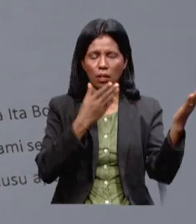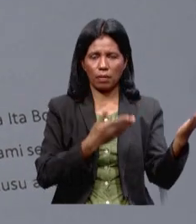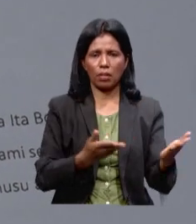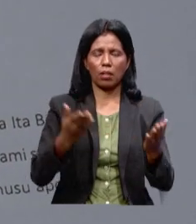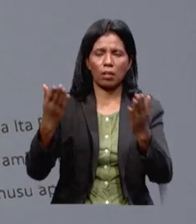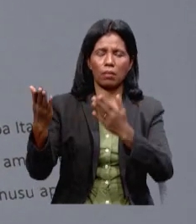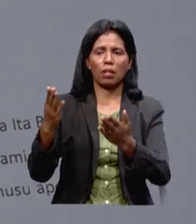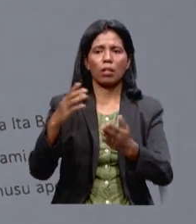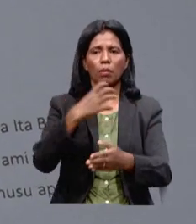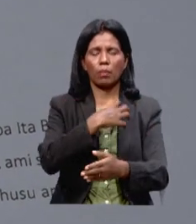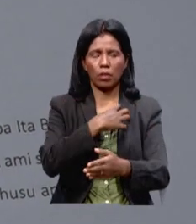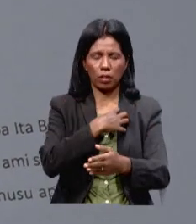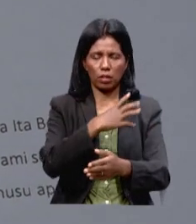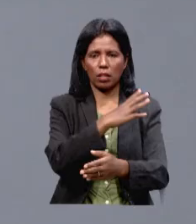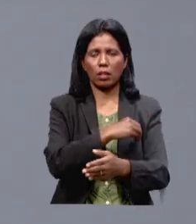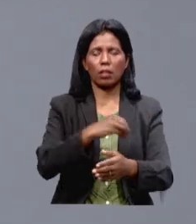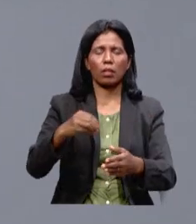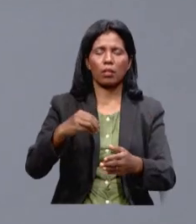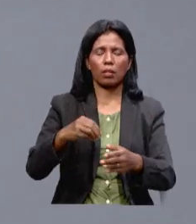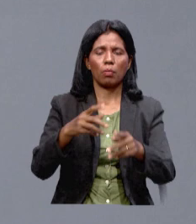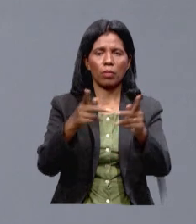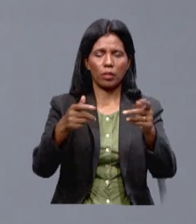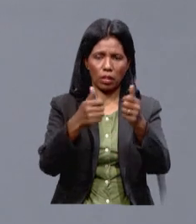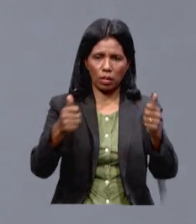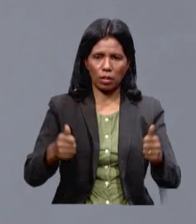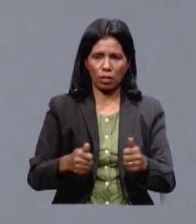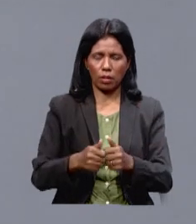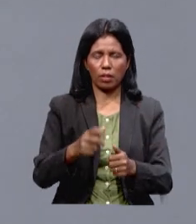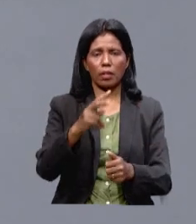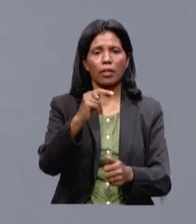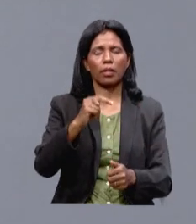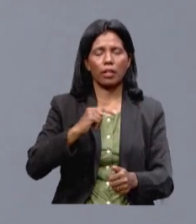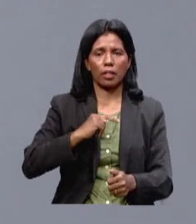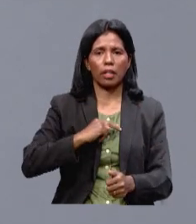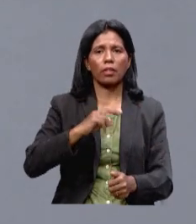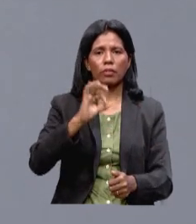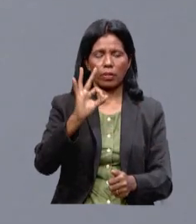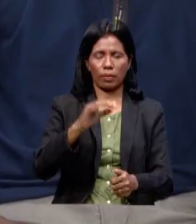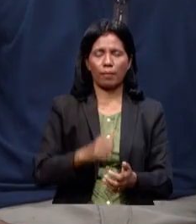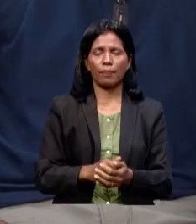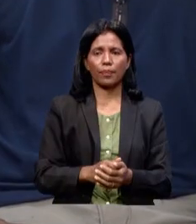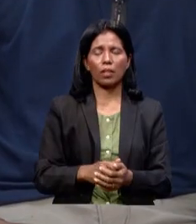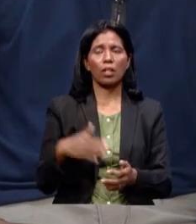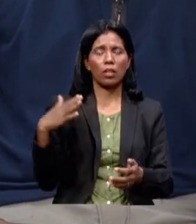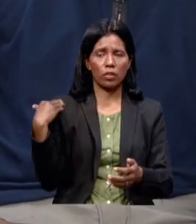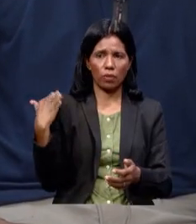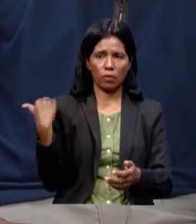ba esquadra PNTL, posto administrativo na Impetonia. Juventude Resistência Quintal